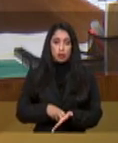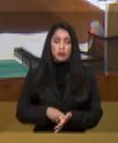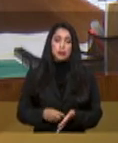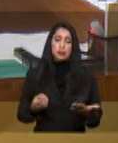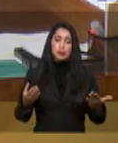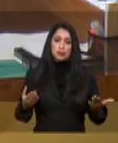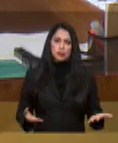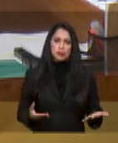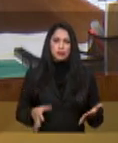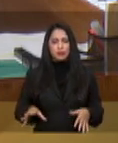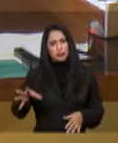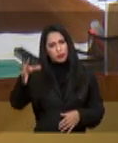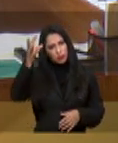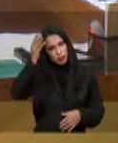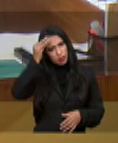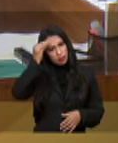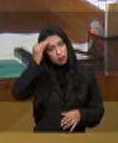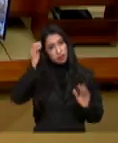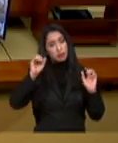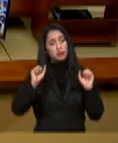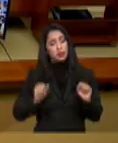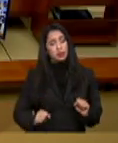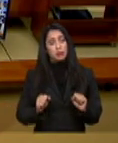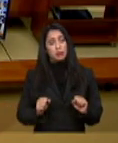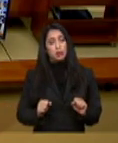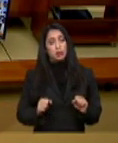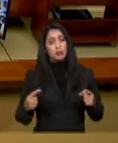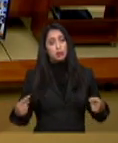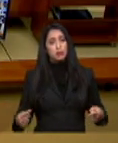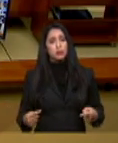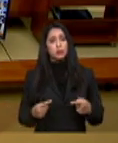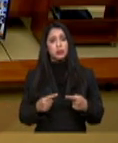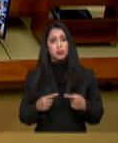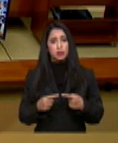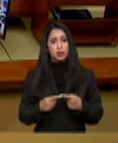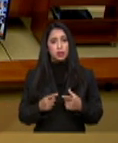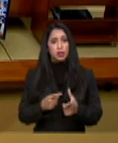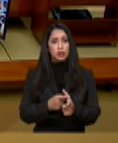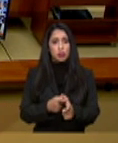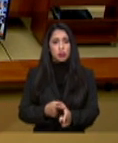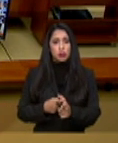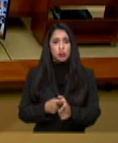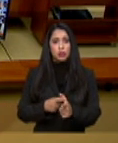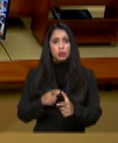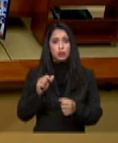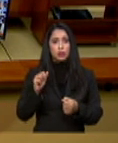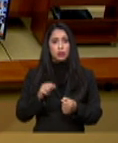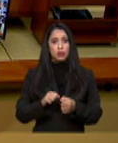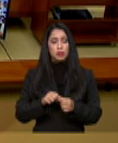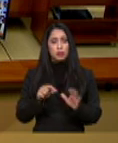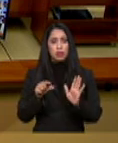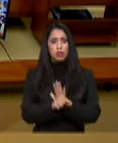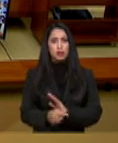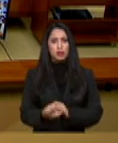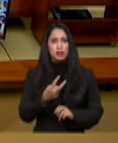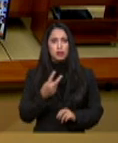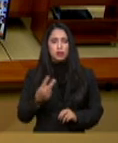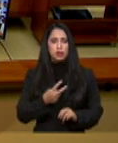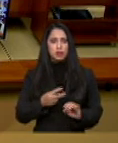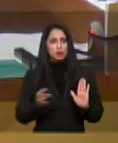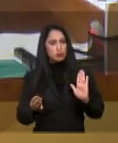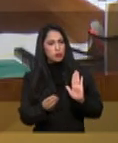Embora, de uma leitura apressada, se possa relacionar o dispositivo à causa suspensiva estabelecida no parágrafo 2º do mesmo